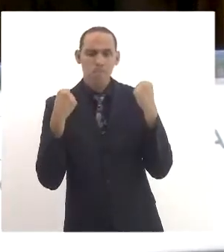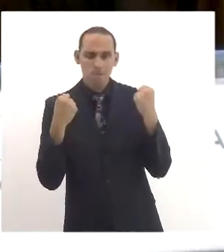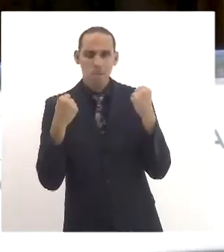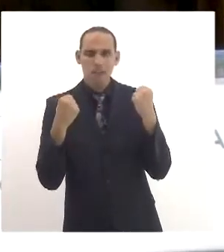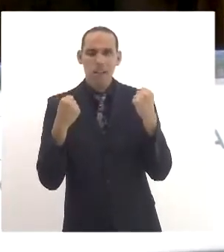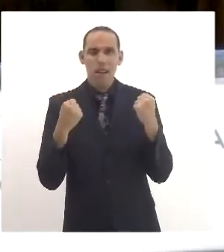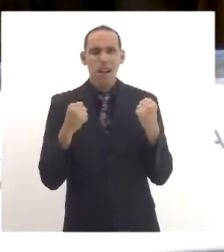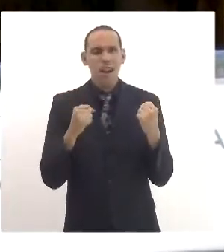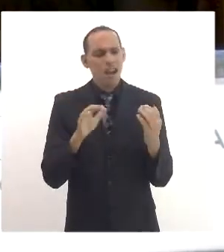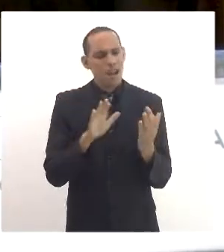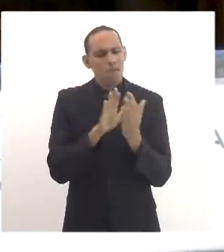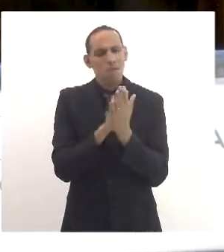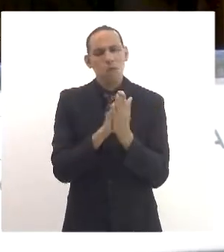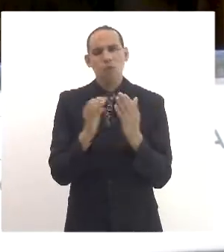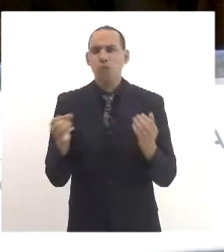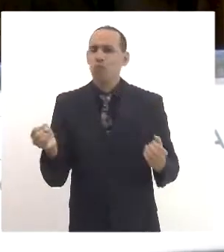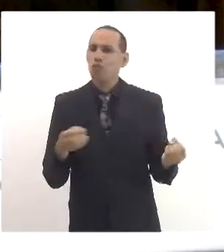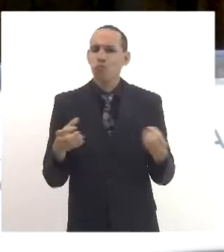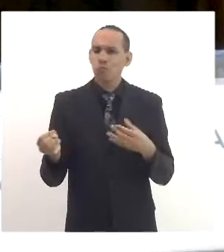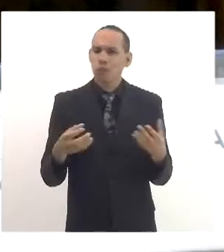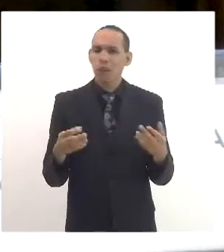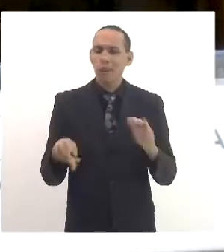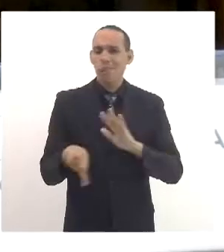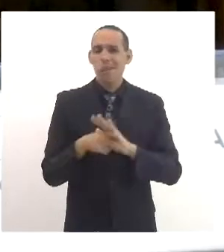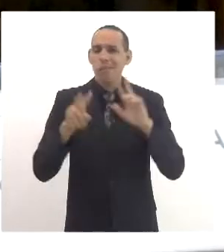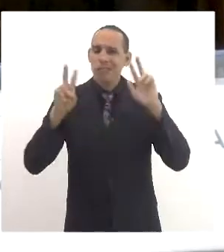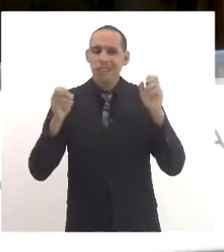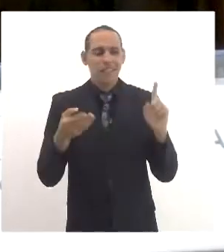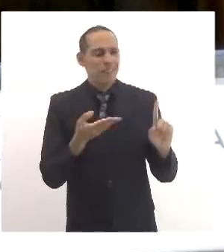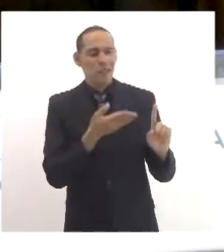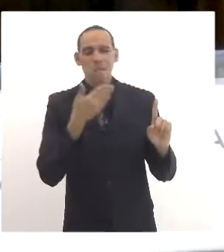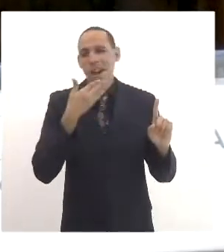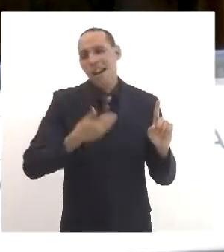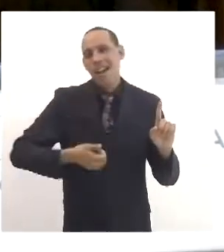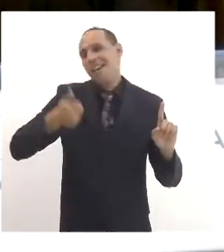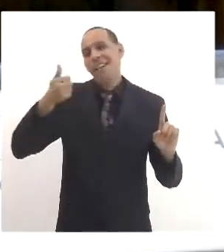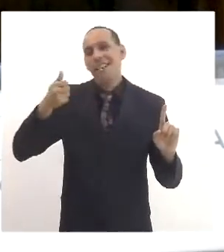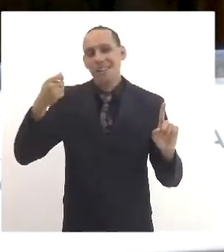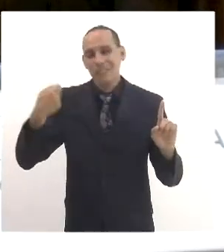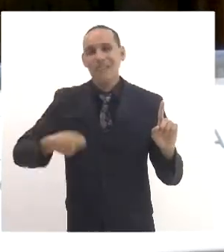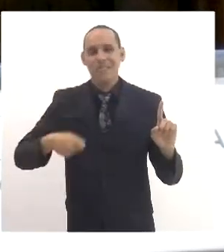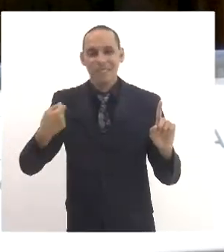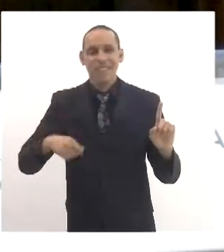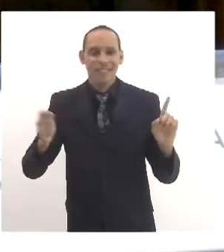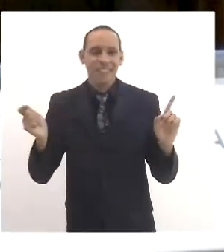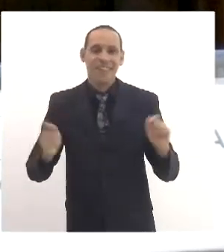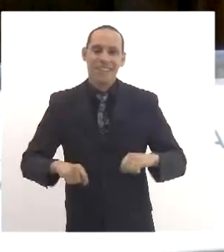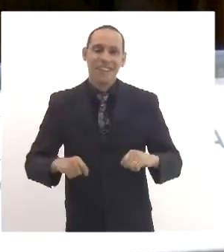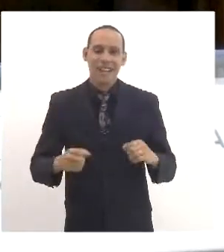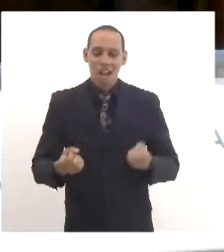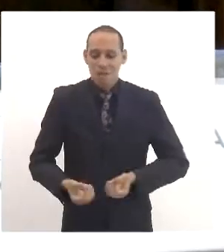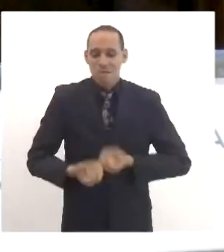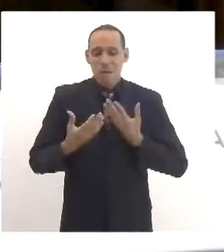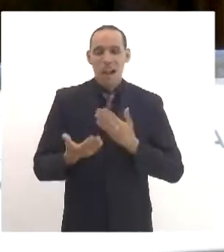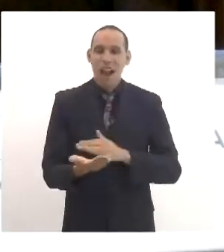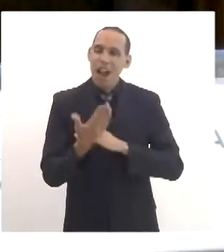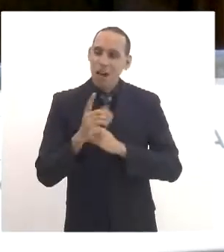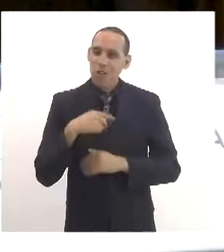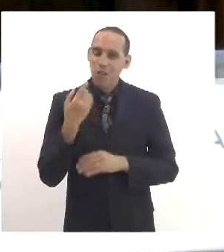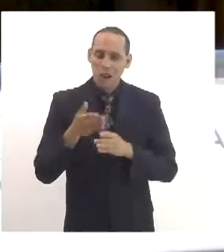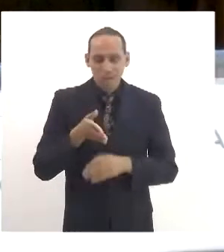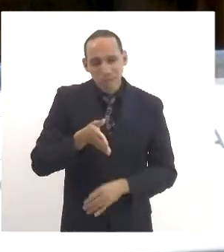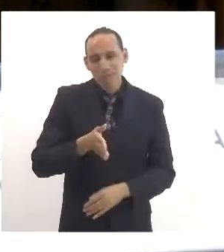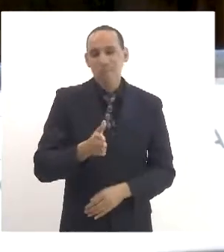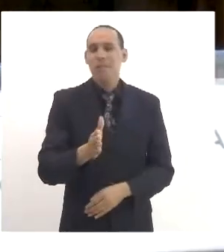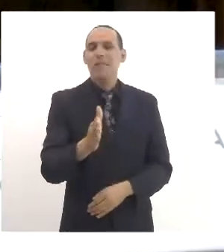novas abordagens para esse tema, e ninguém melhor que o professor Manuel Heitor para nos inspirar nesta direção, né?